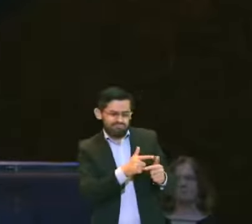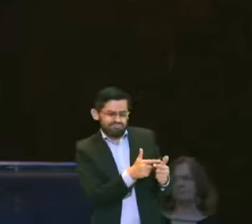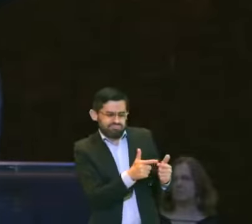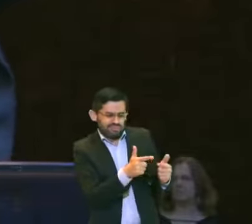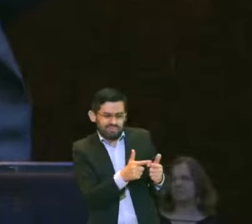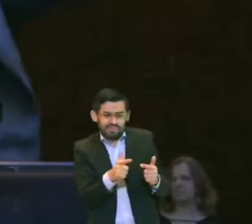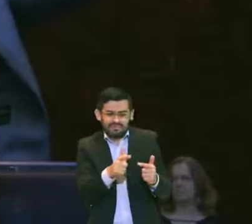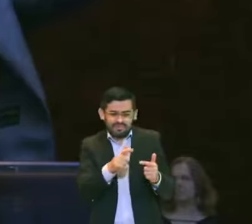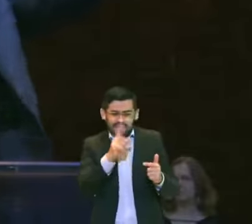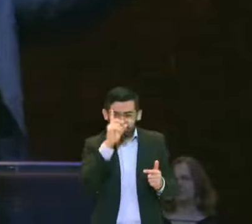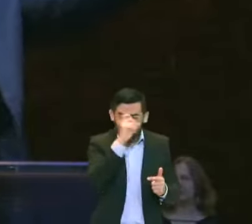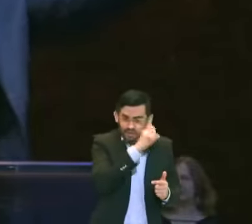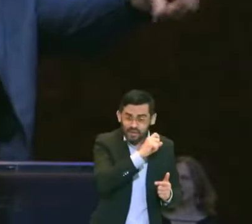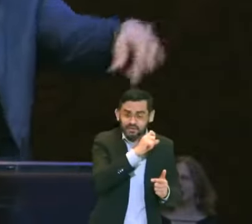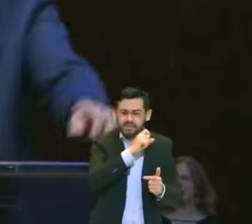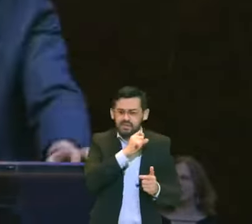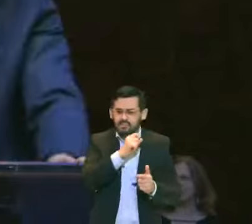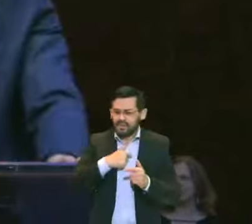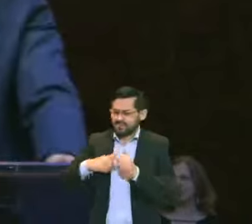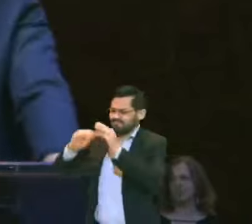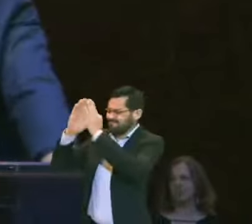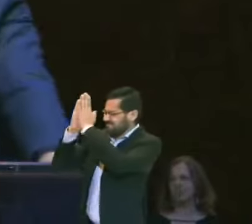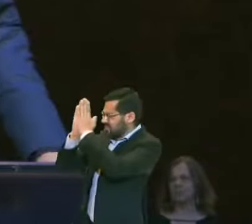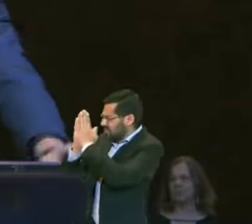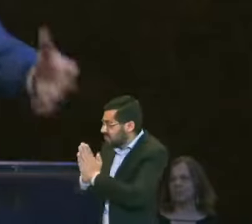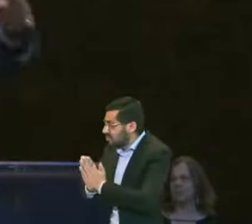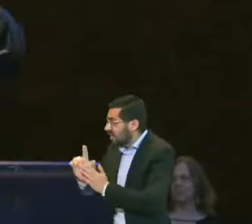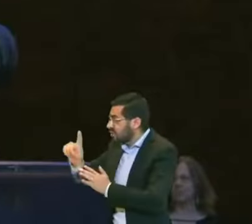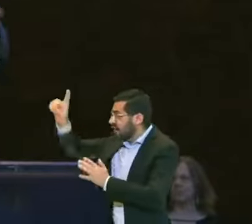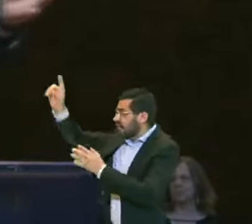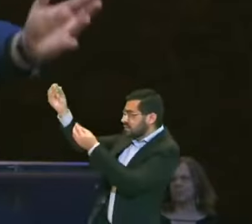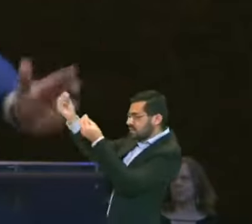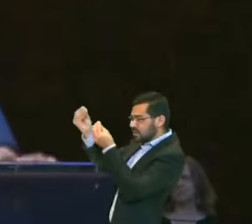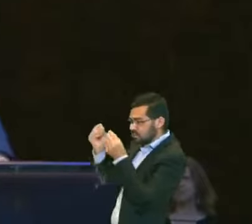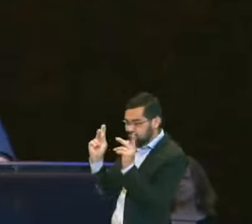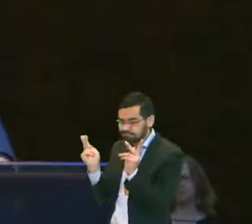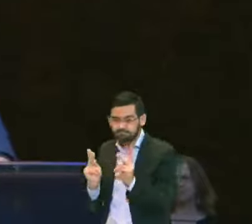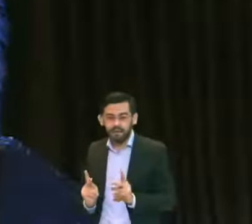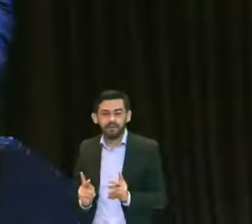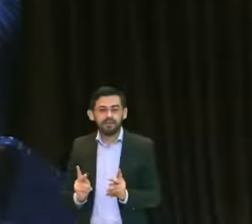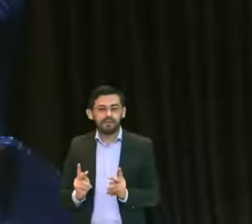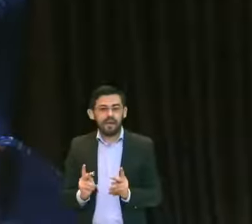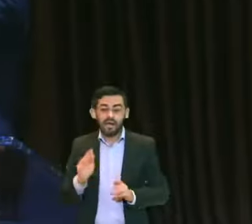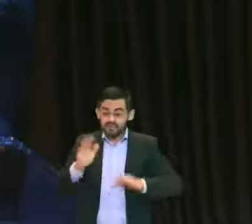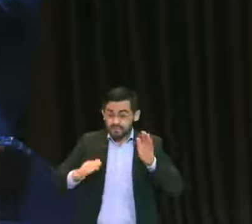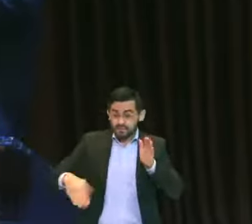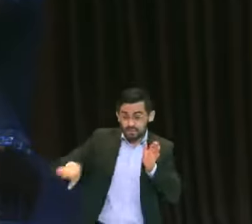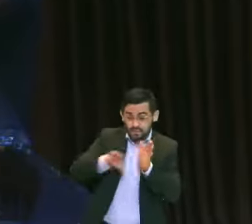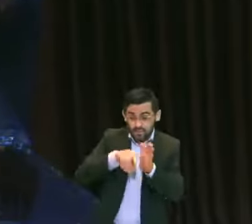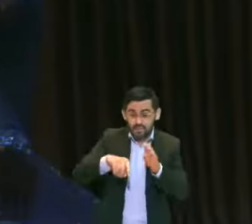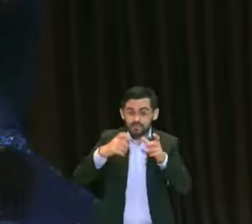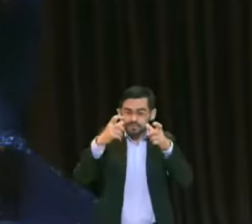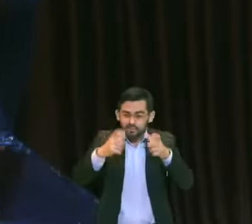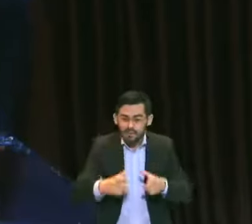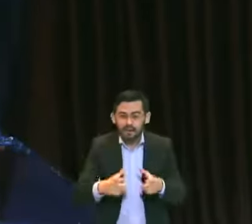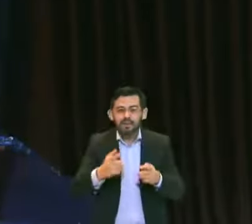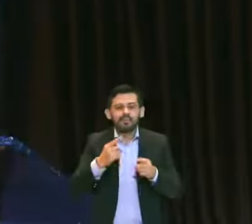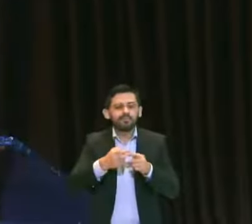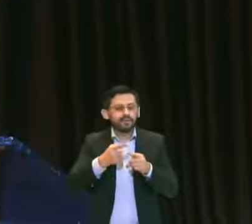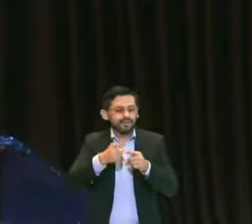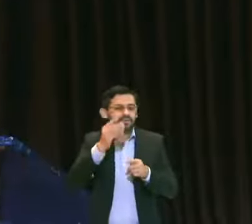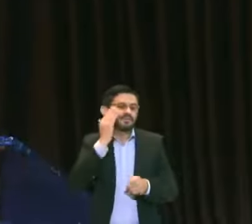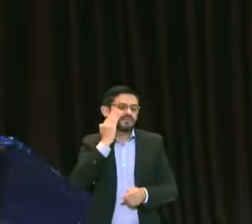que o levantava. Hoje você veio a esta casa, porque esta é casa de louvores. Você veio com os seus problemas, com os